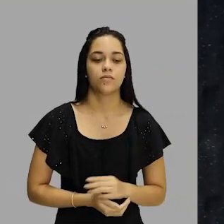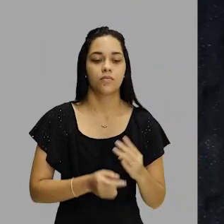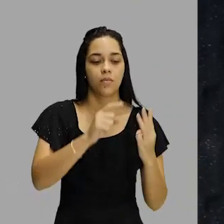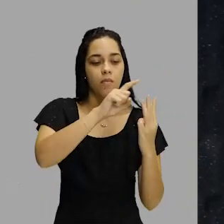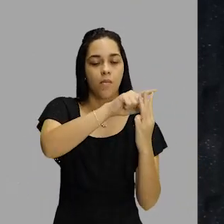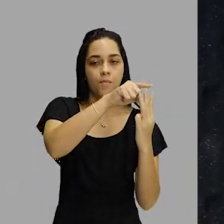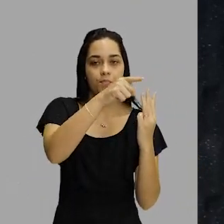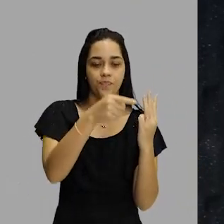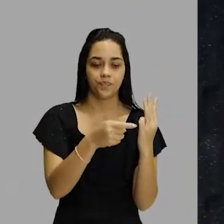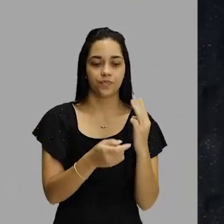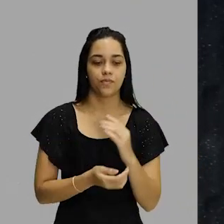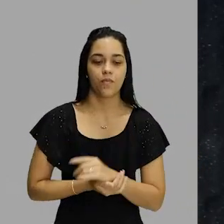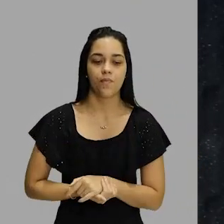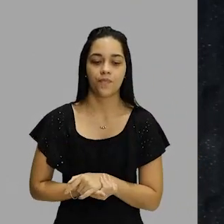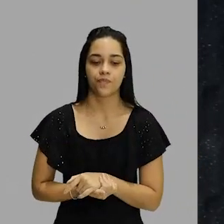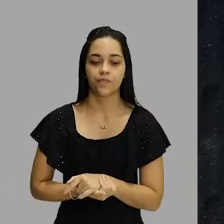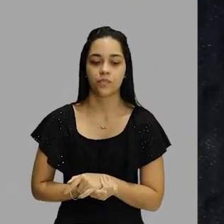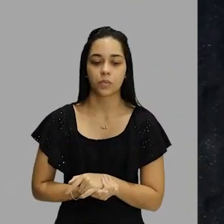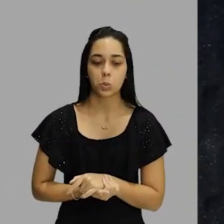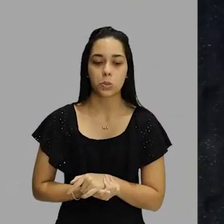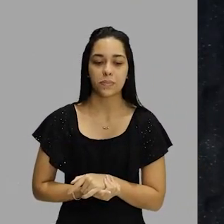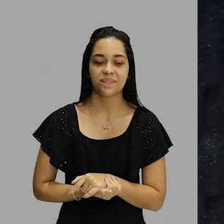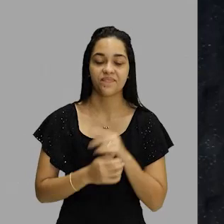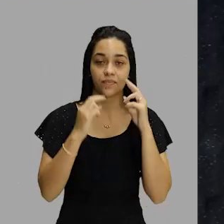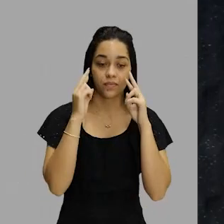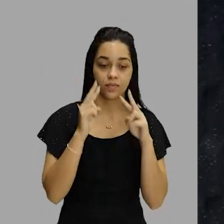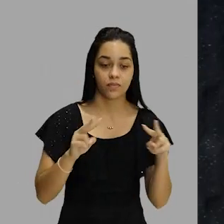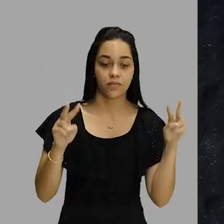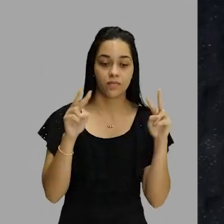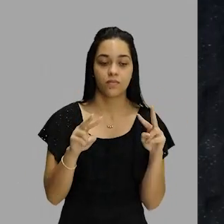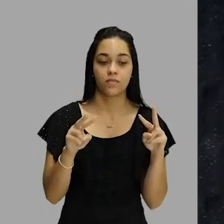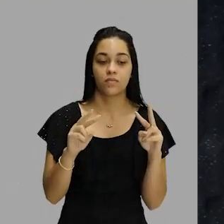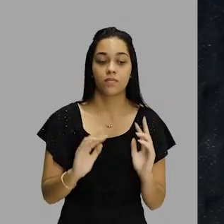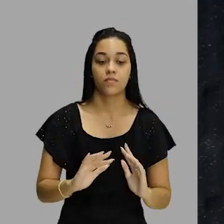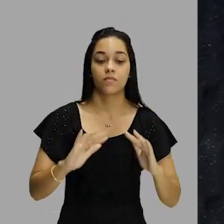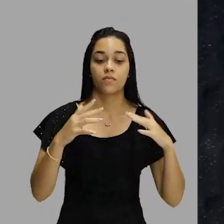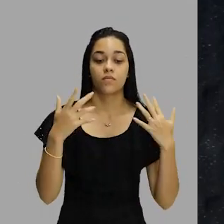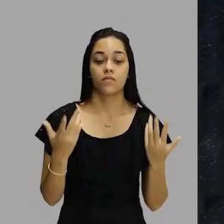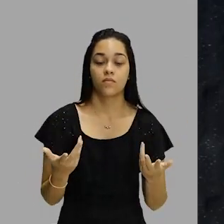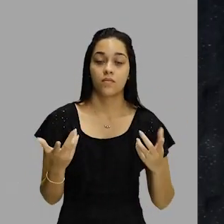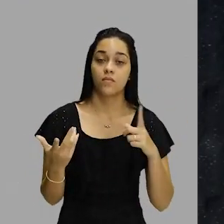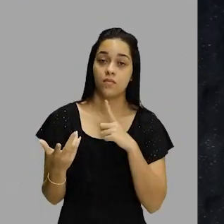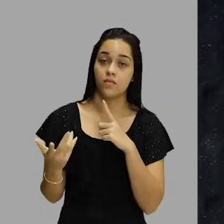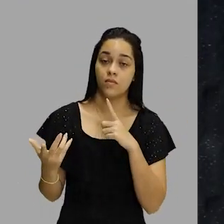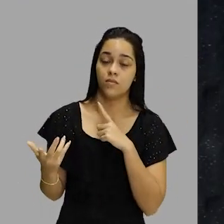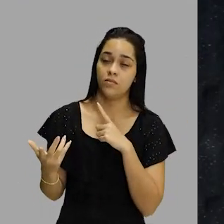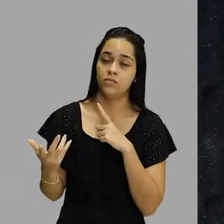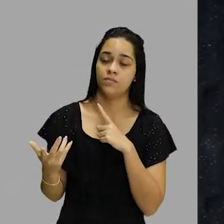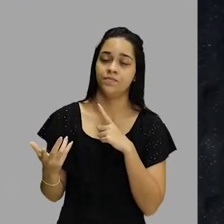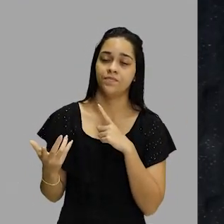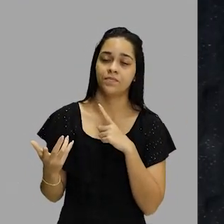esquelético e o músculo liso, né? Nós vamos ver aqui quais deles aqui têm essas